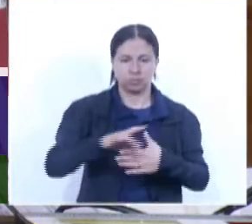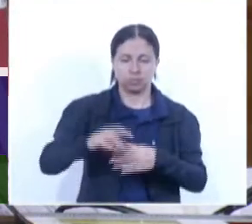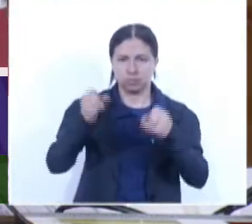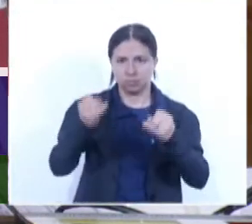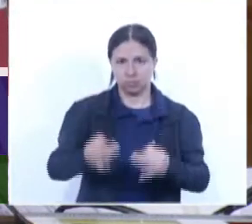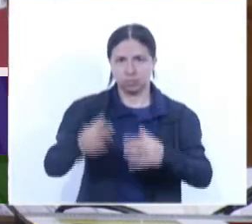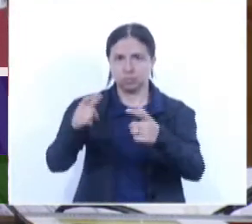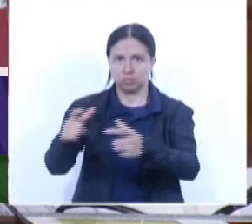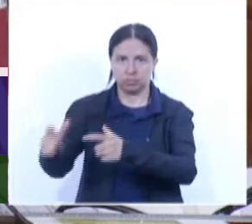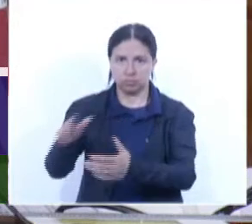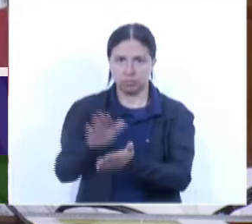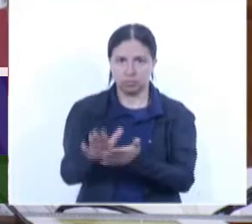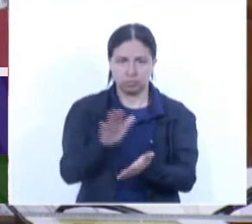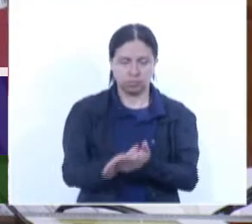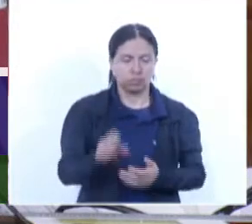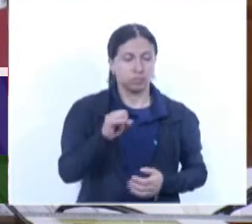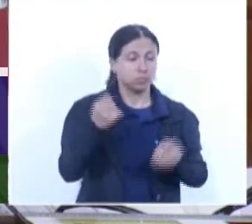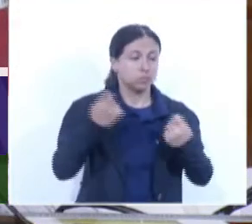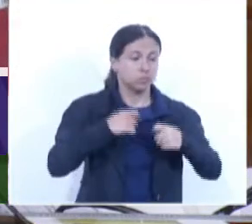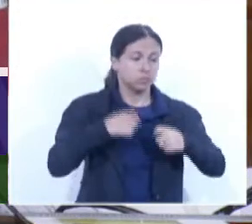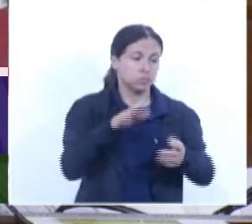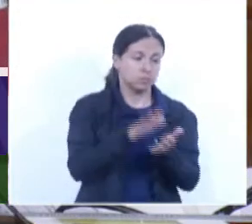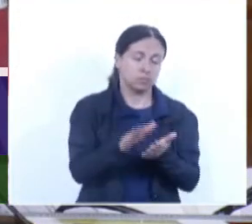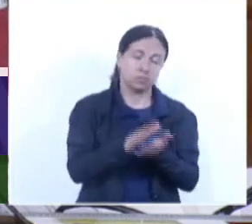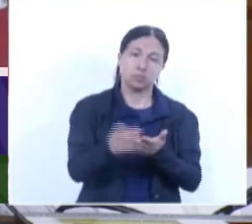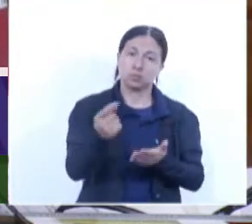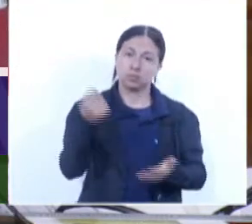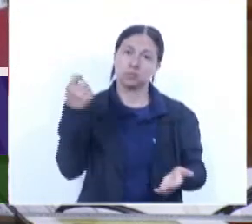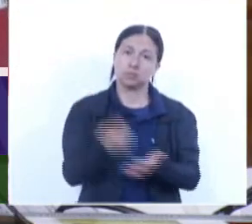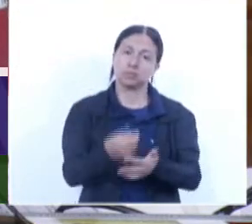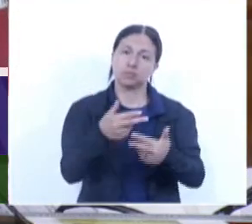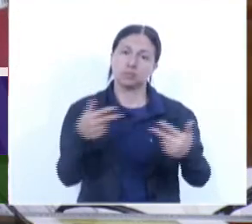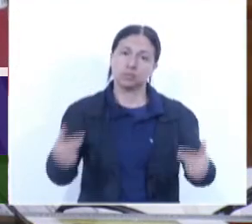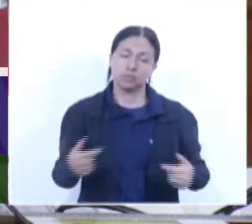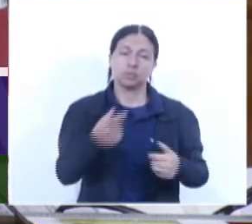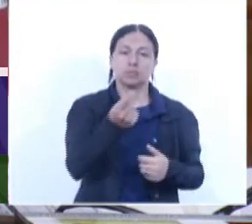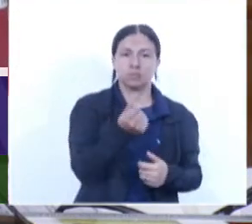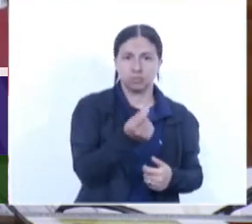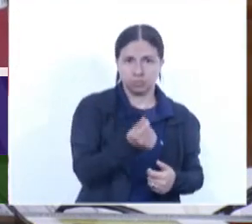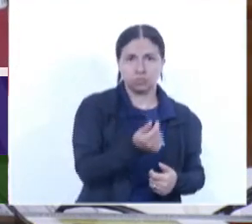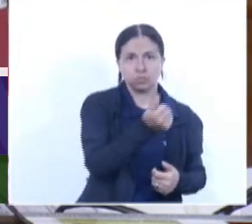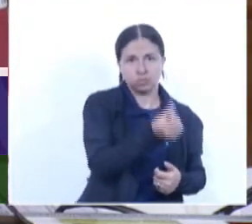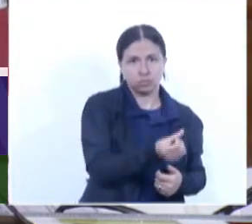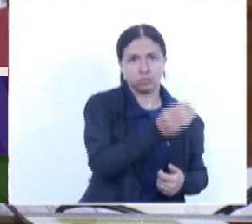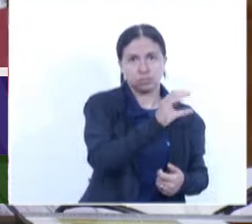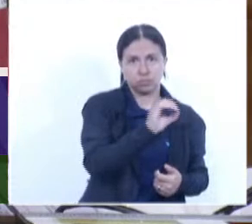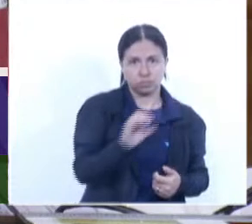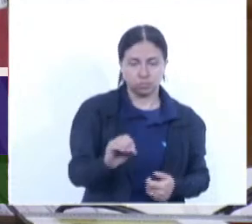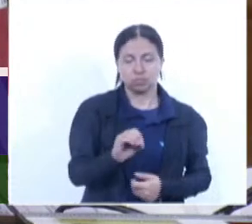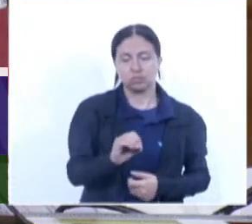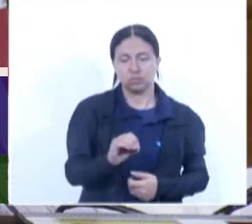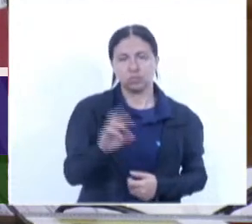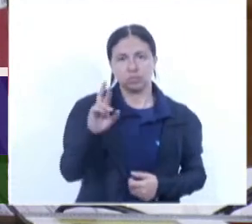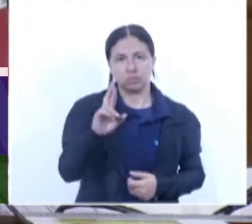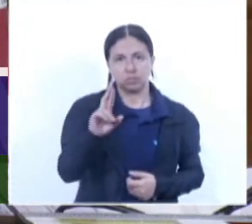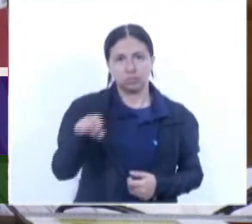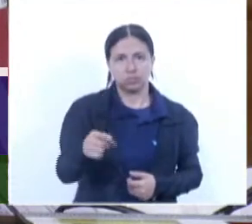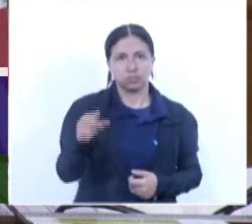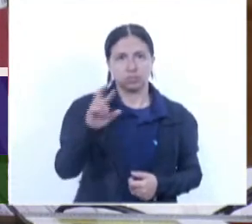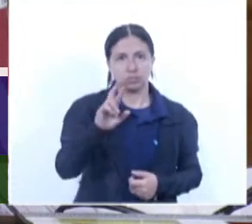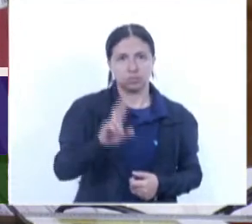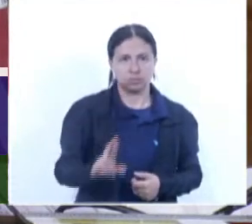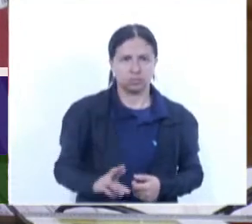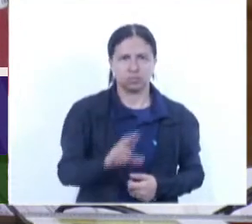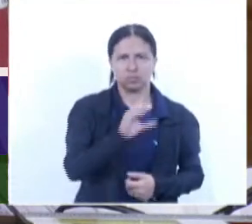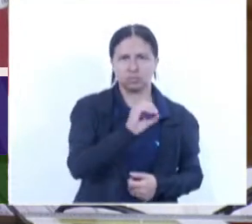segundo para atender as despesas com execução desta lei será utilizado esse recursos provenientes da adotações orçamentária 0208001